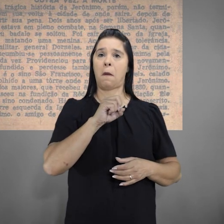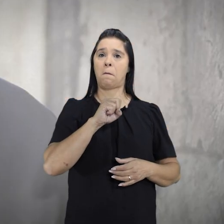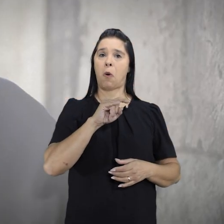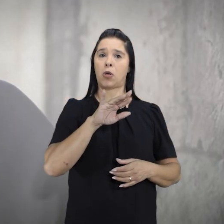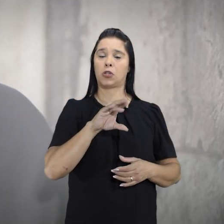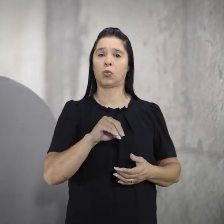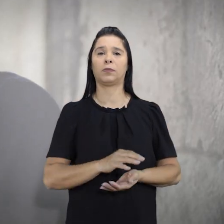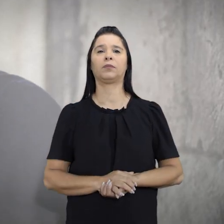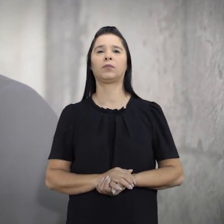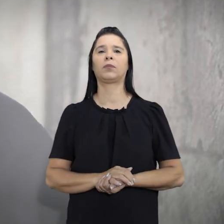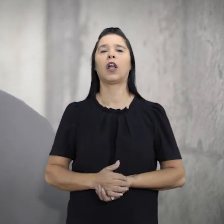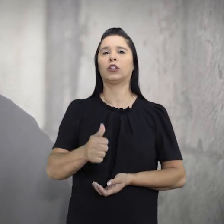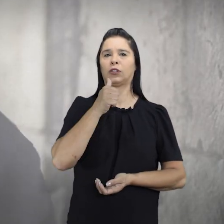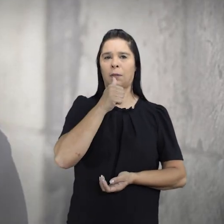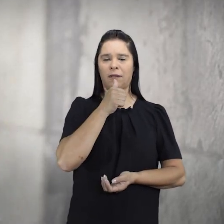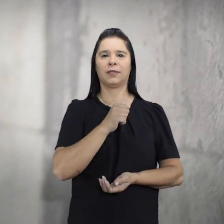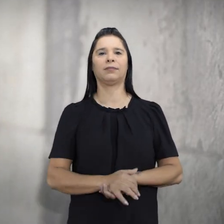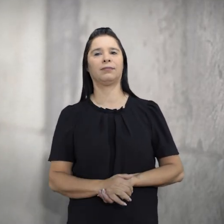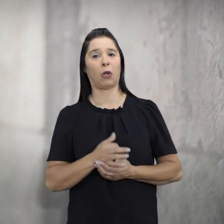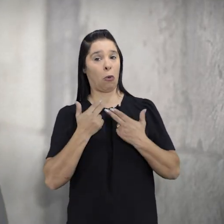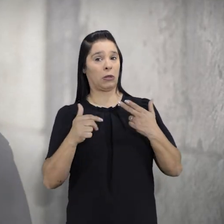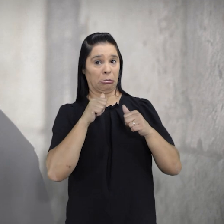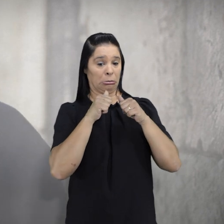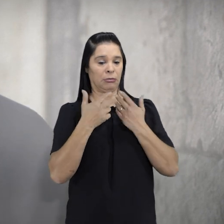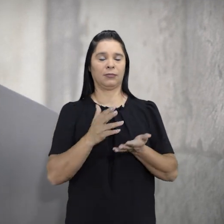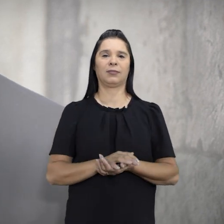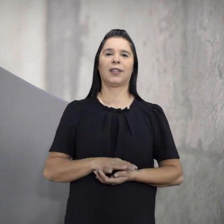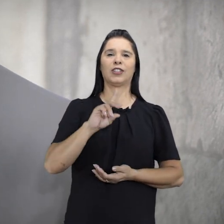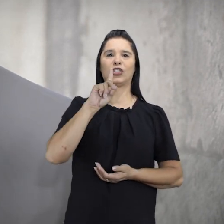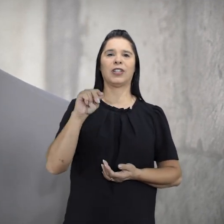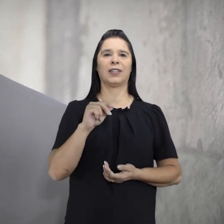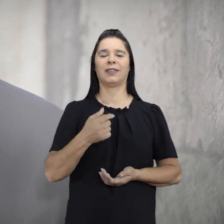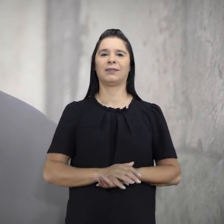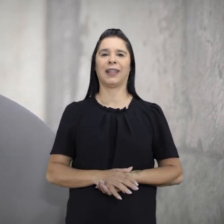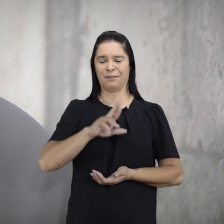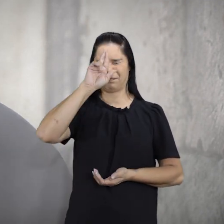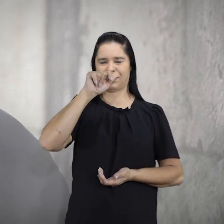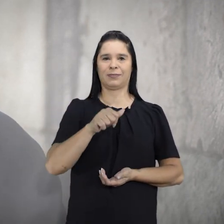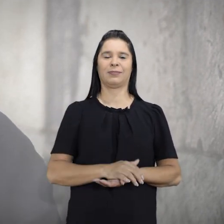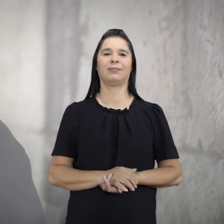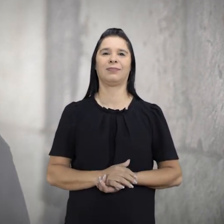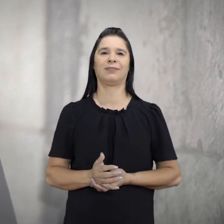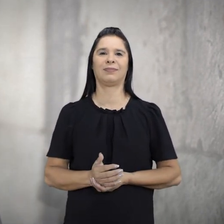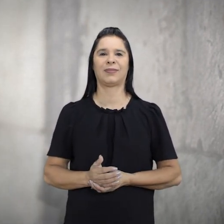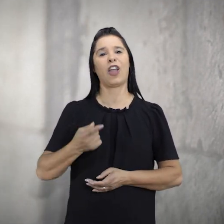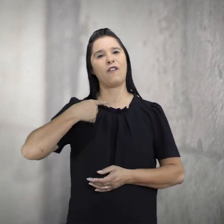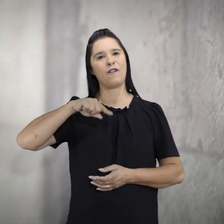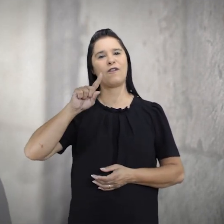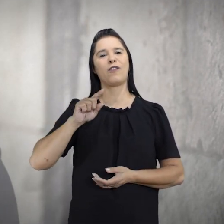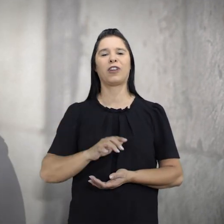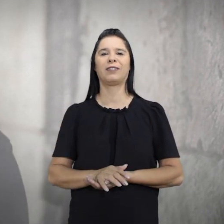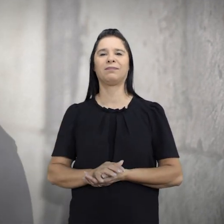Passos. Ele tomava um golinho, né? Aí chegou nesse dia, ele errou a mão e foi na torre,